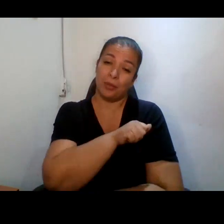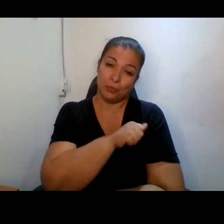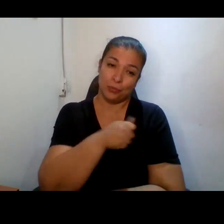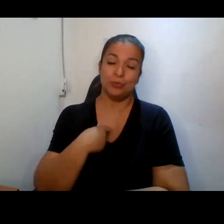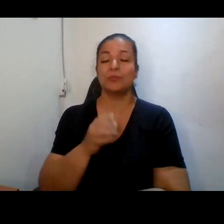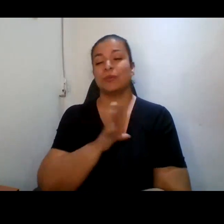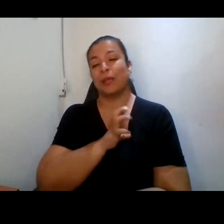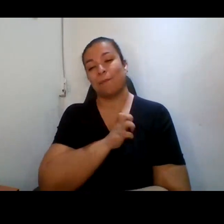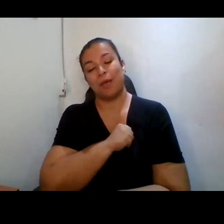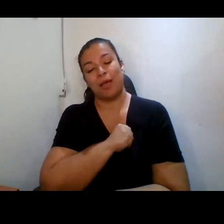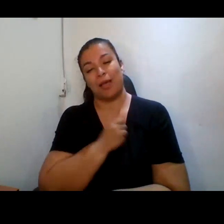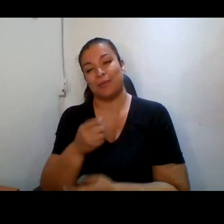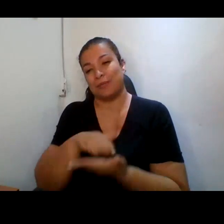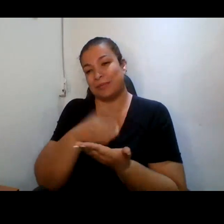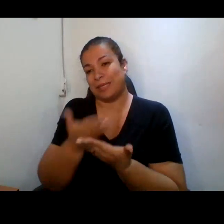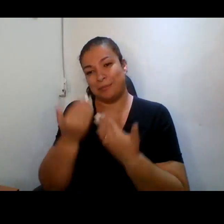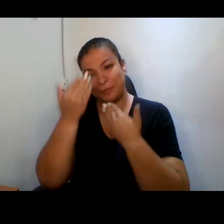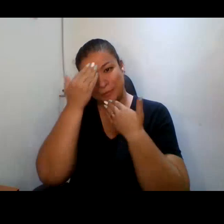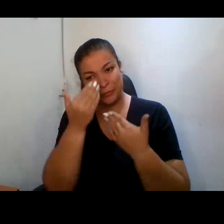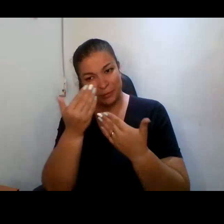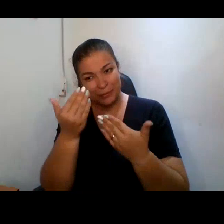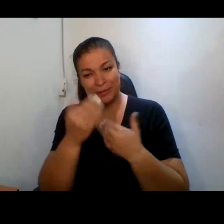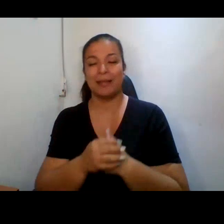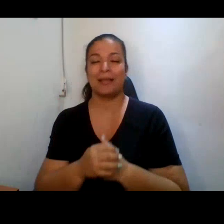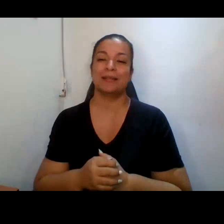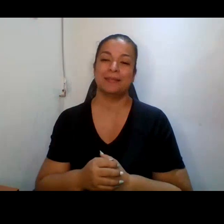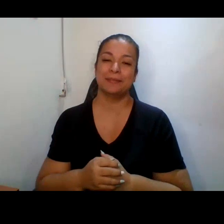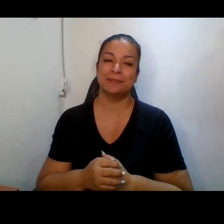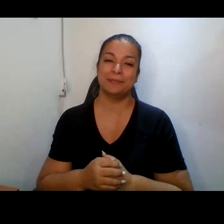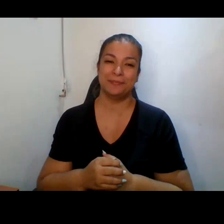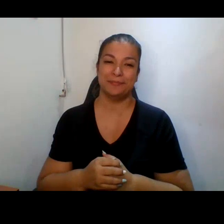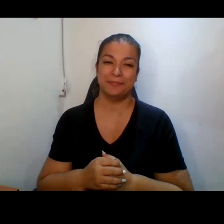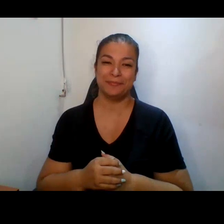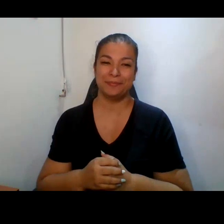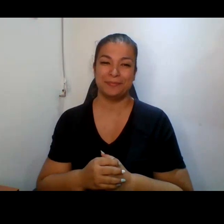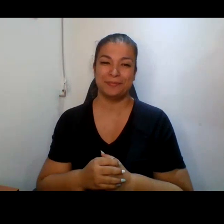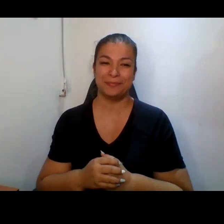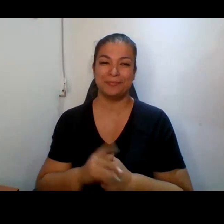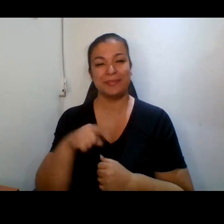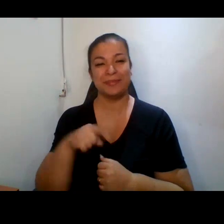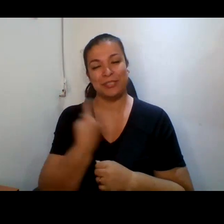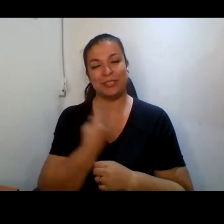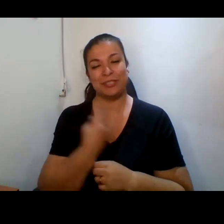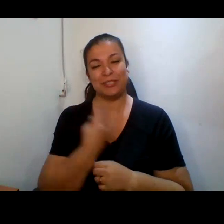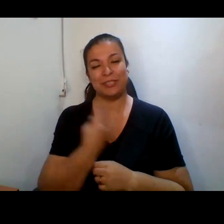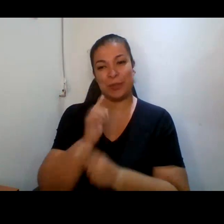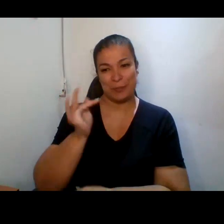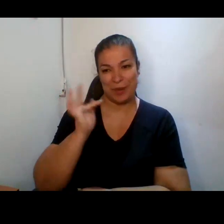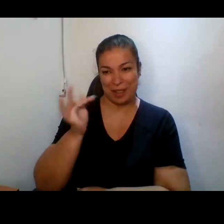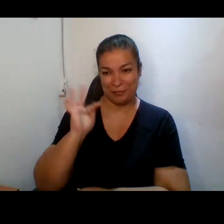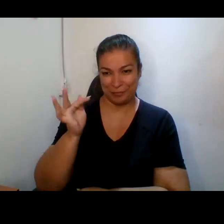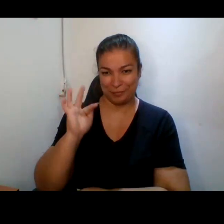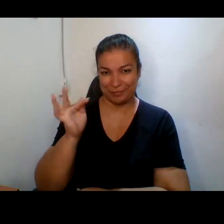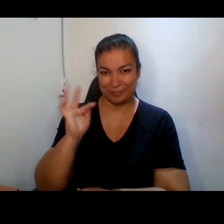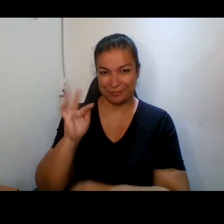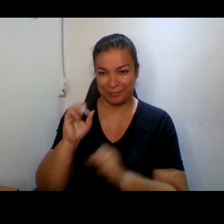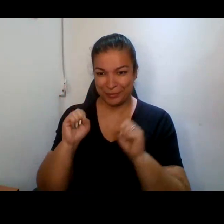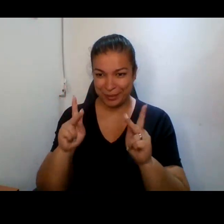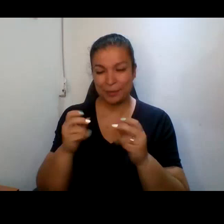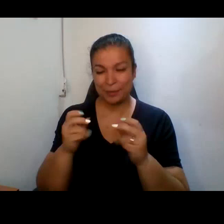amados intérpretes, muito obrigada. E aí a gente se encontra em breve, tá bom? Boa noite,